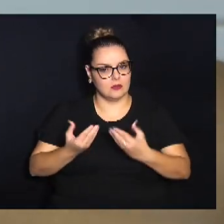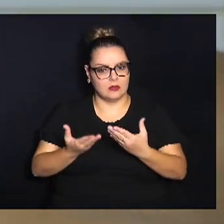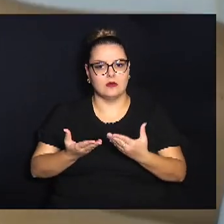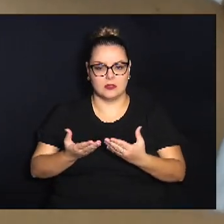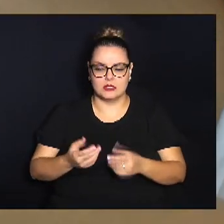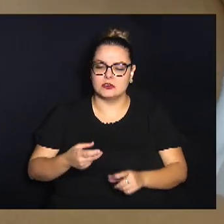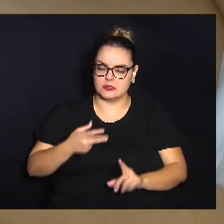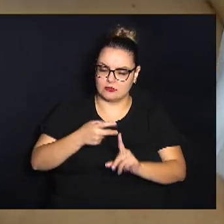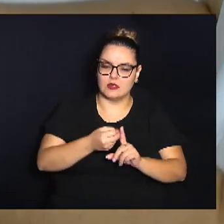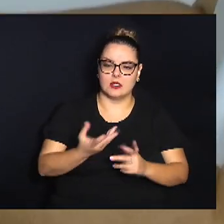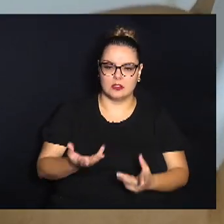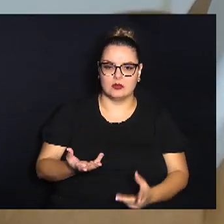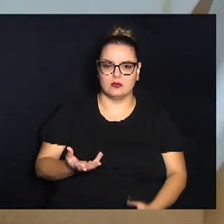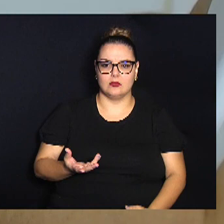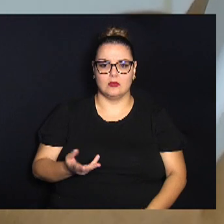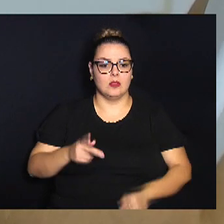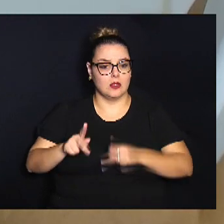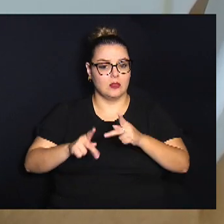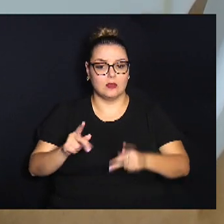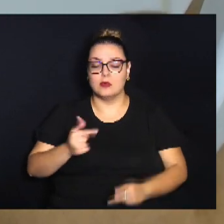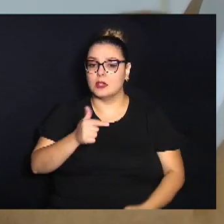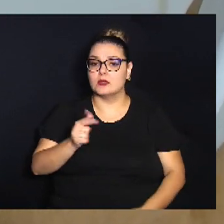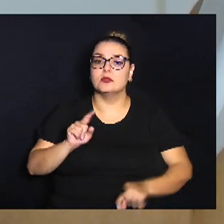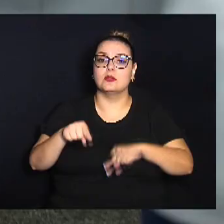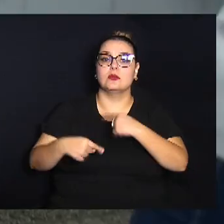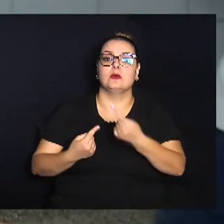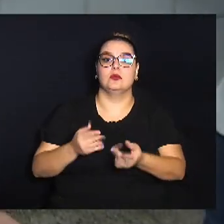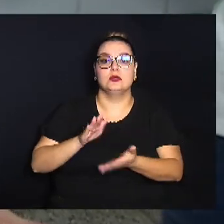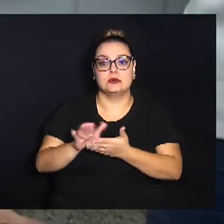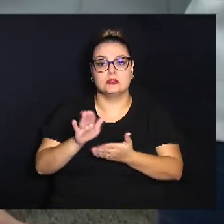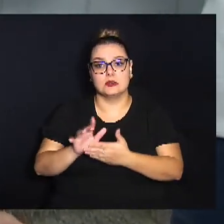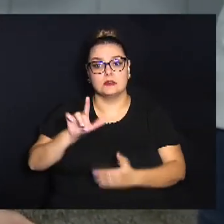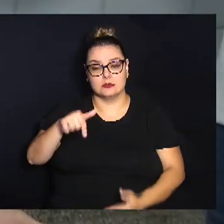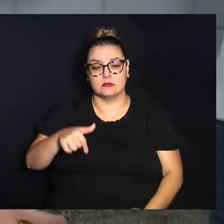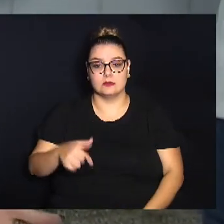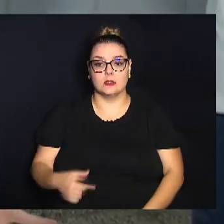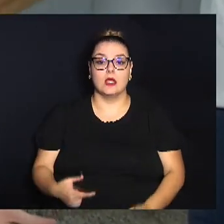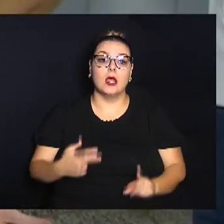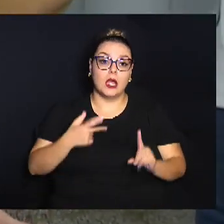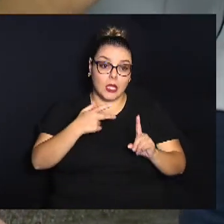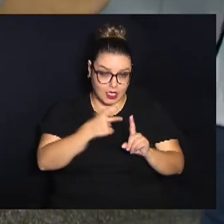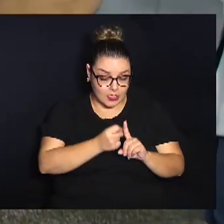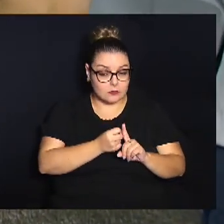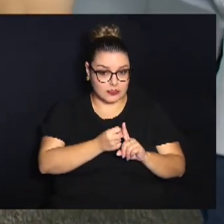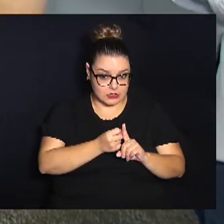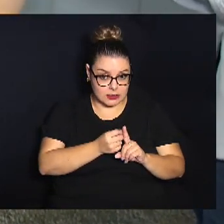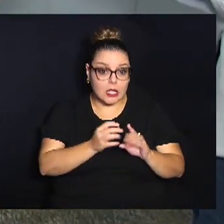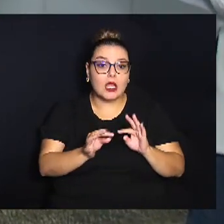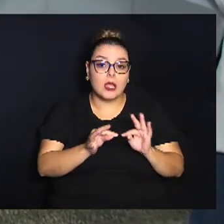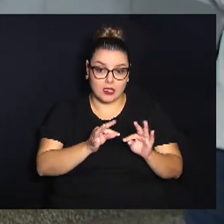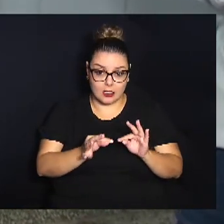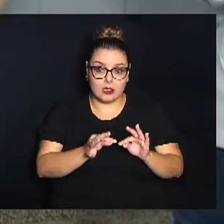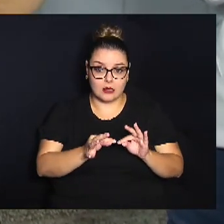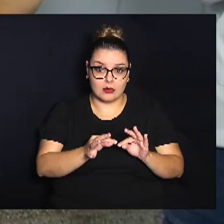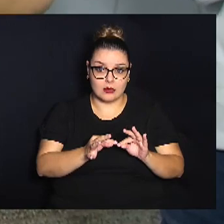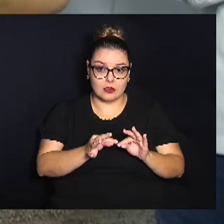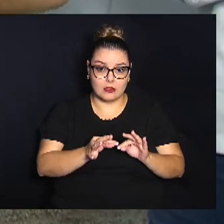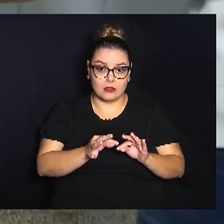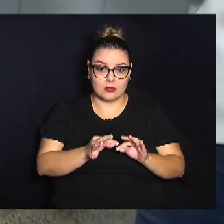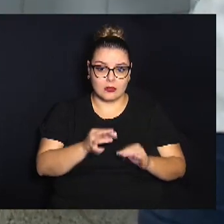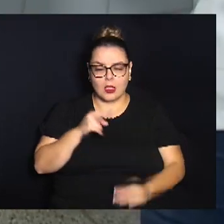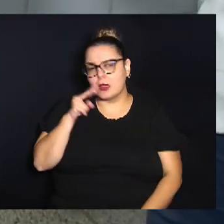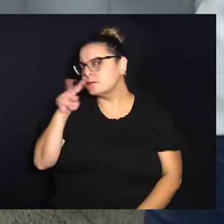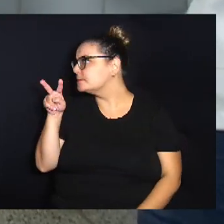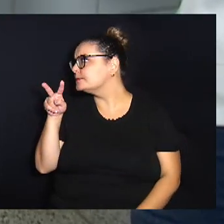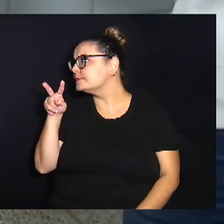né? E já para a população não ter outros gastos mais tarde, né? A vacina, a técnica, é você olhar para um